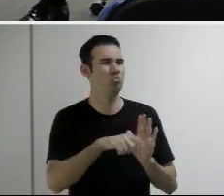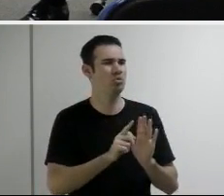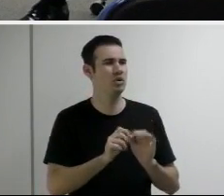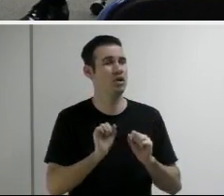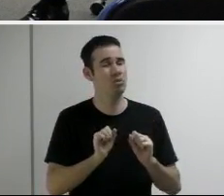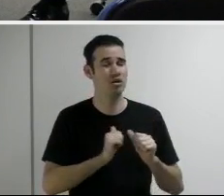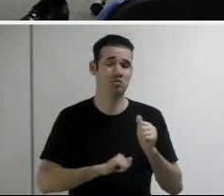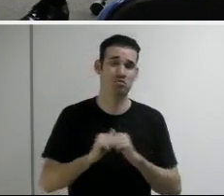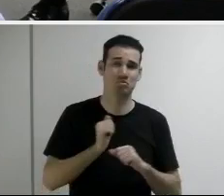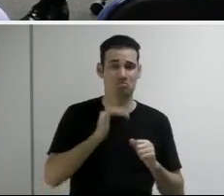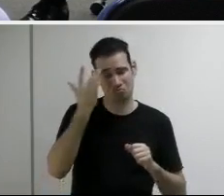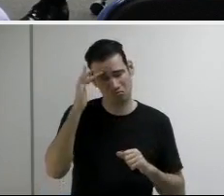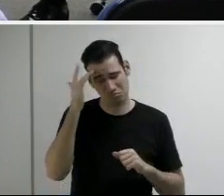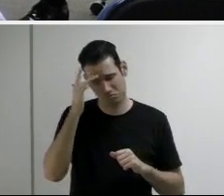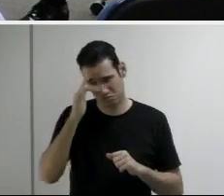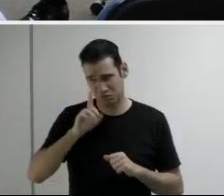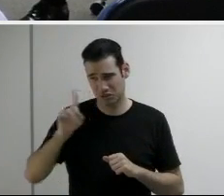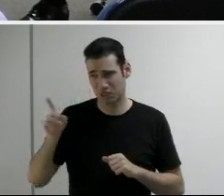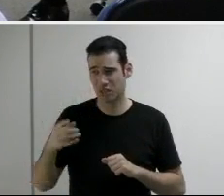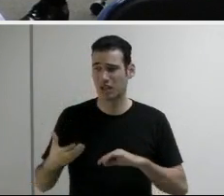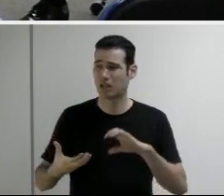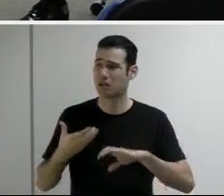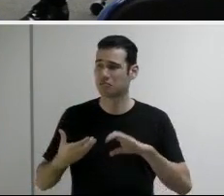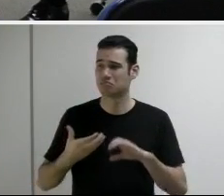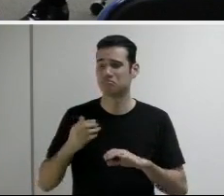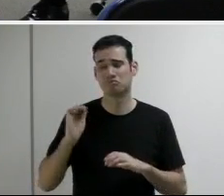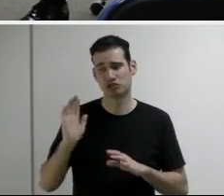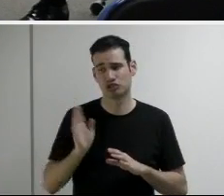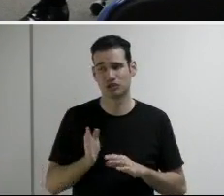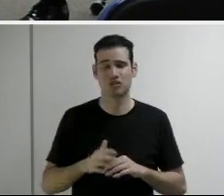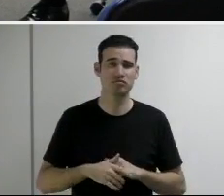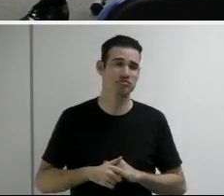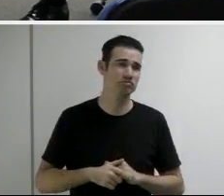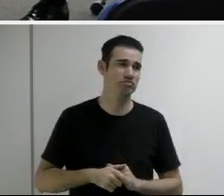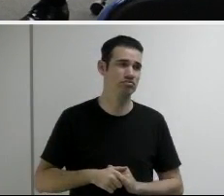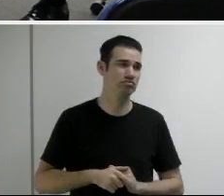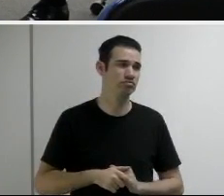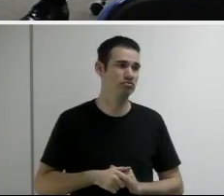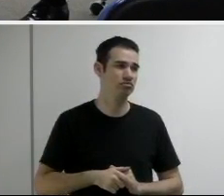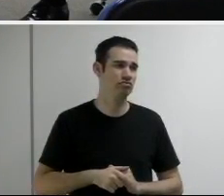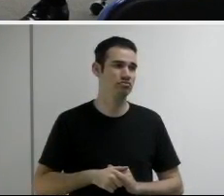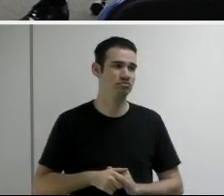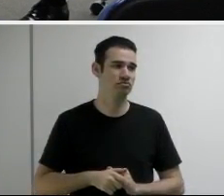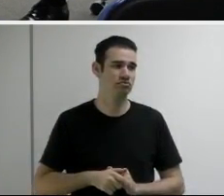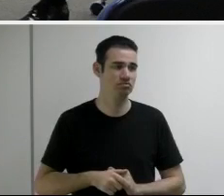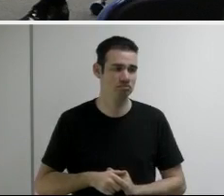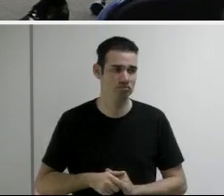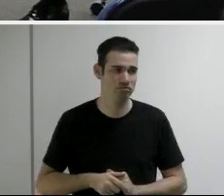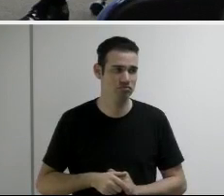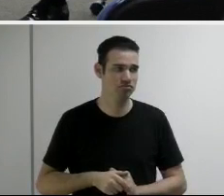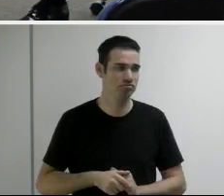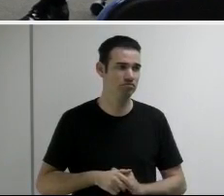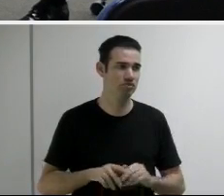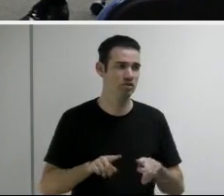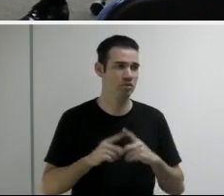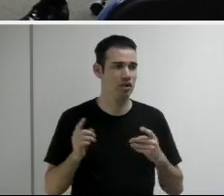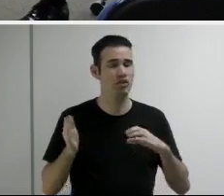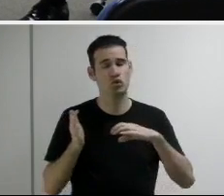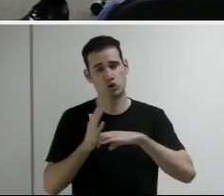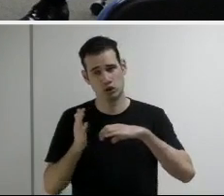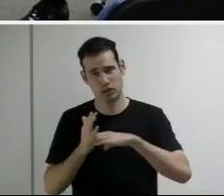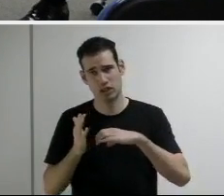enfim. A Câmara fez o papel dela e o Cláudio pode falar com propriedade, mas com certeza o Senado vai exercer essa revisão,